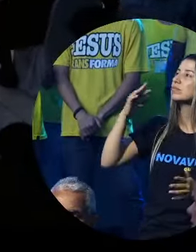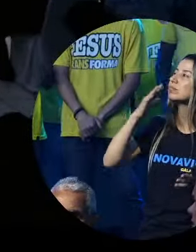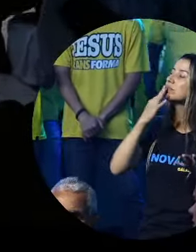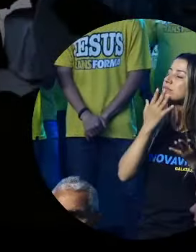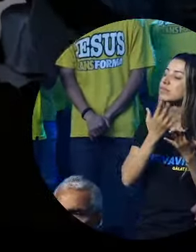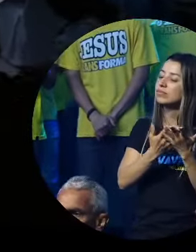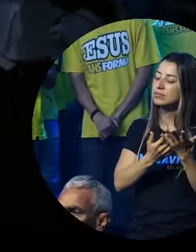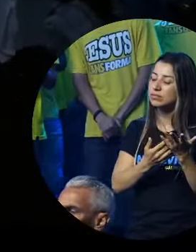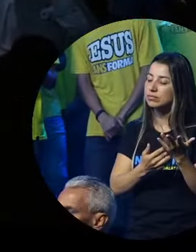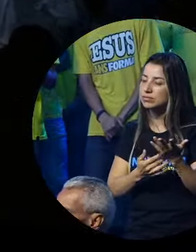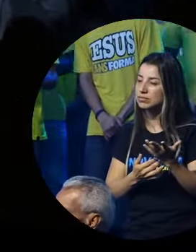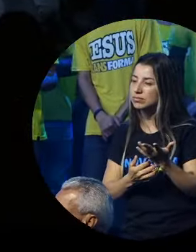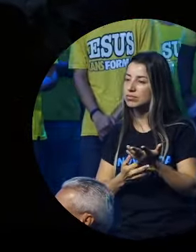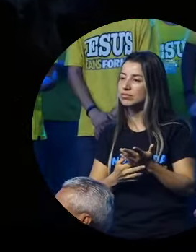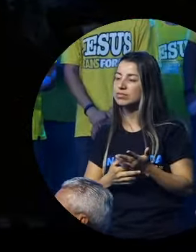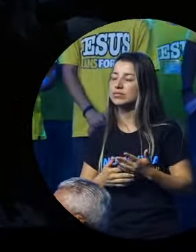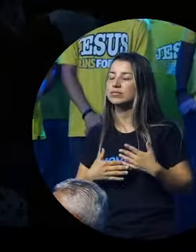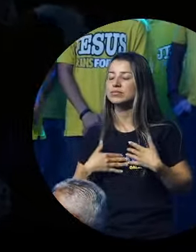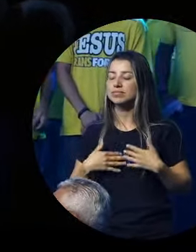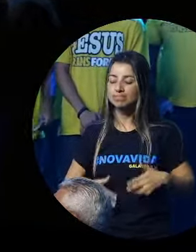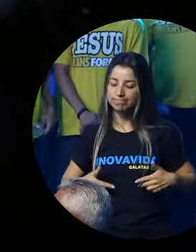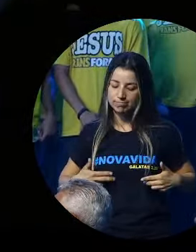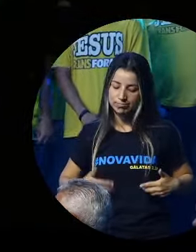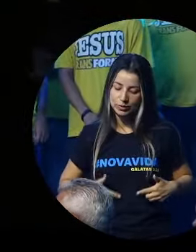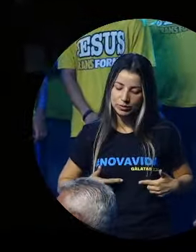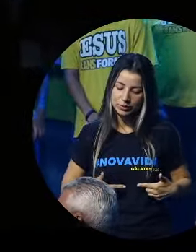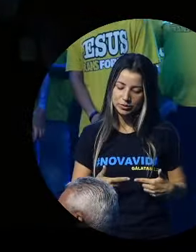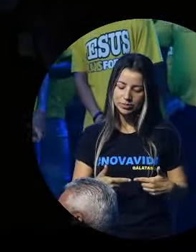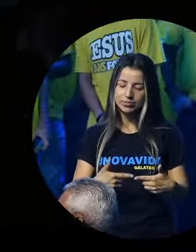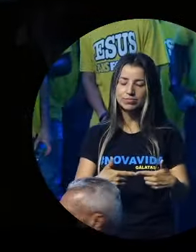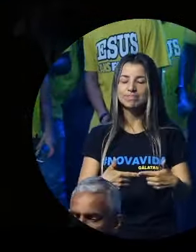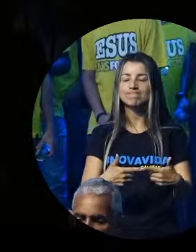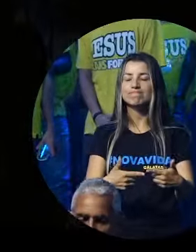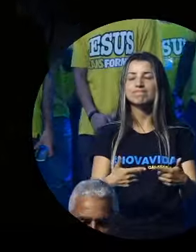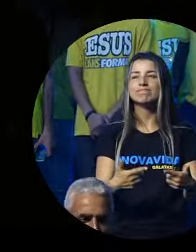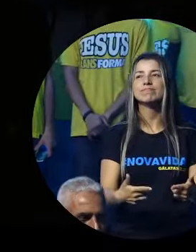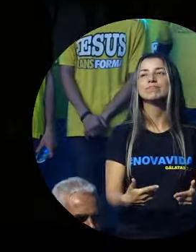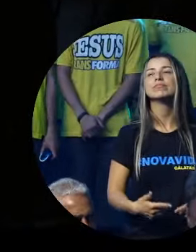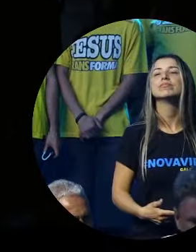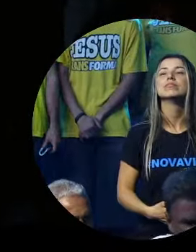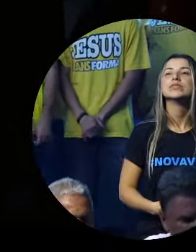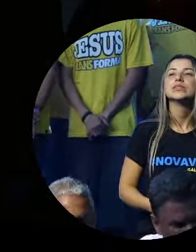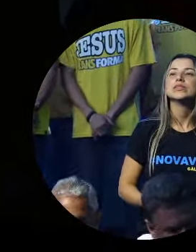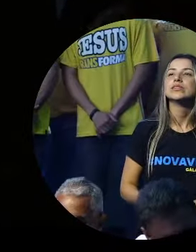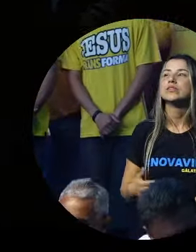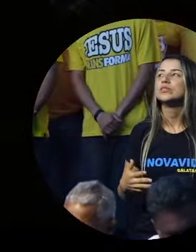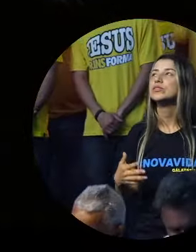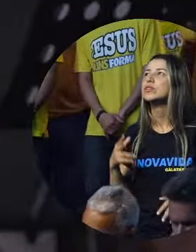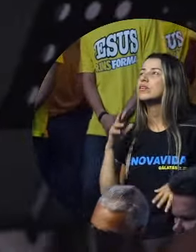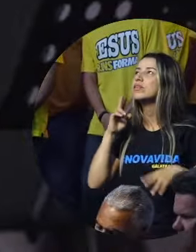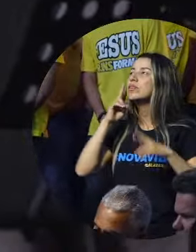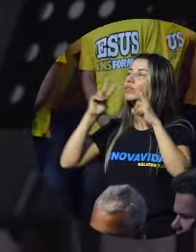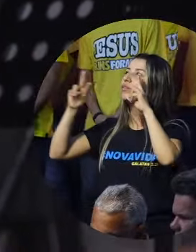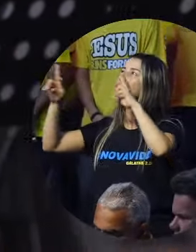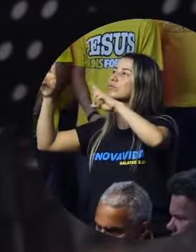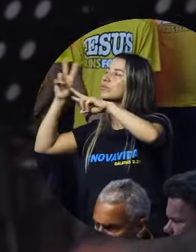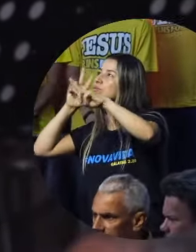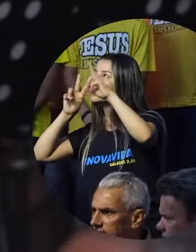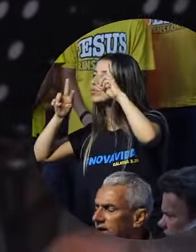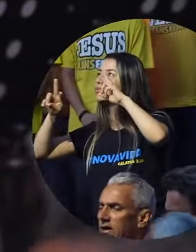sangue leva-me além a todas as alturas, onde ouço